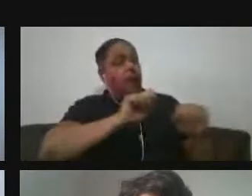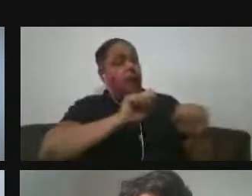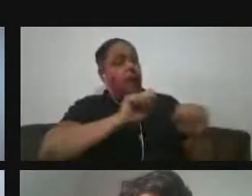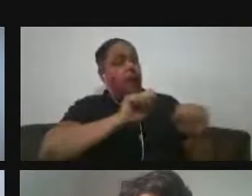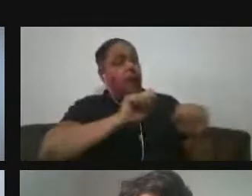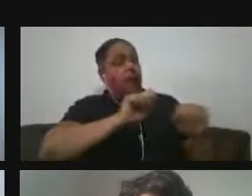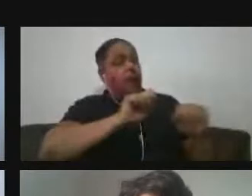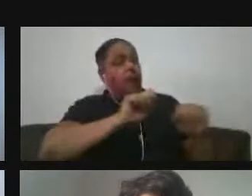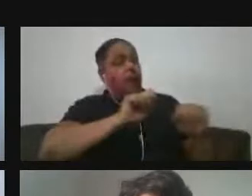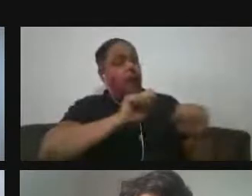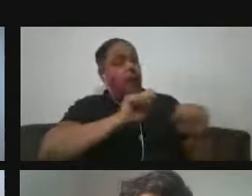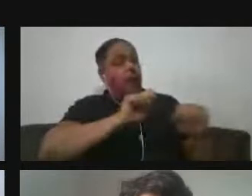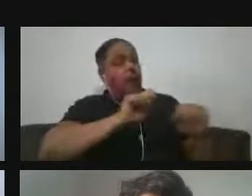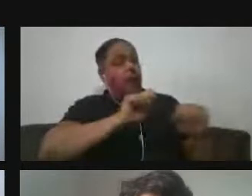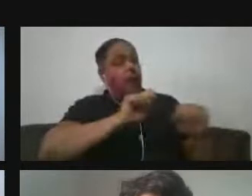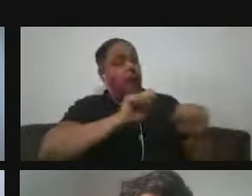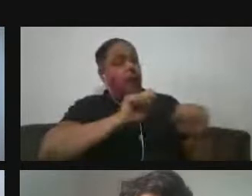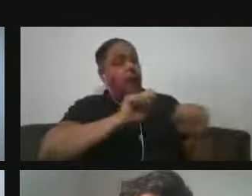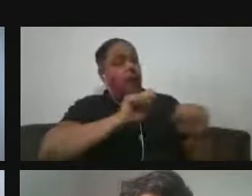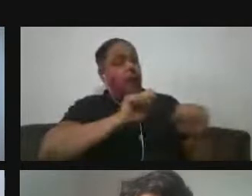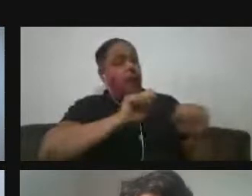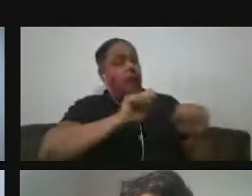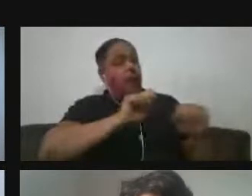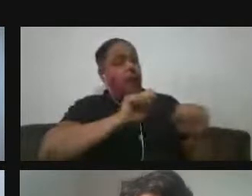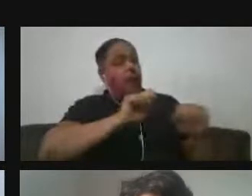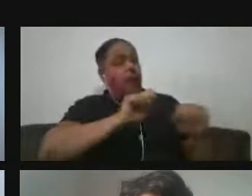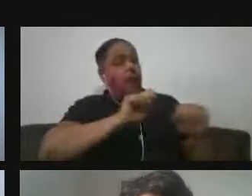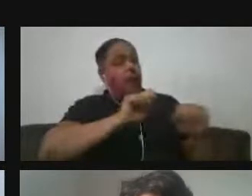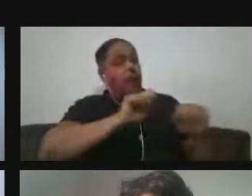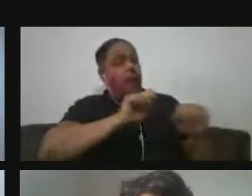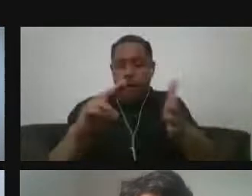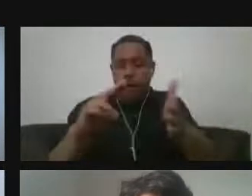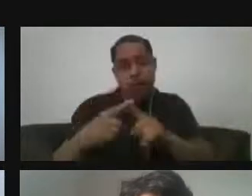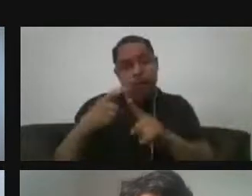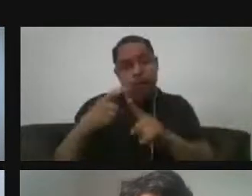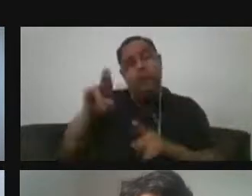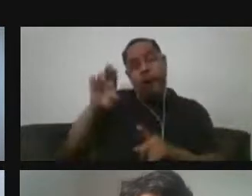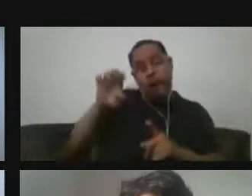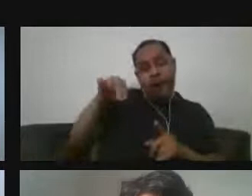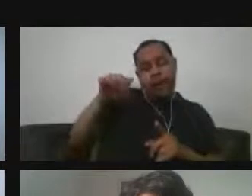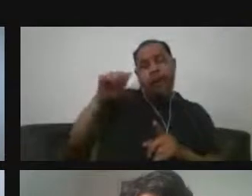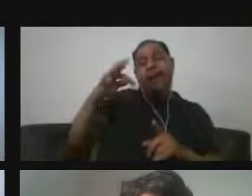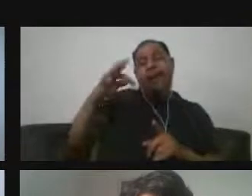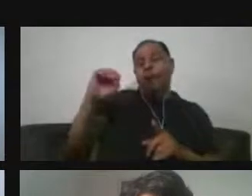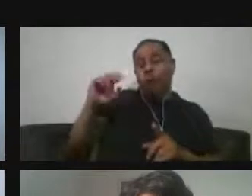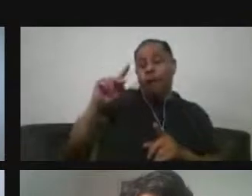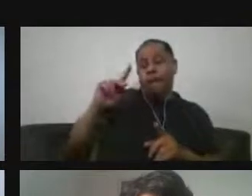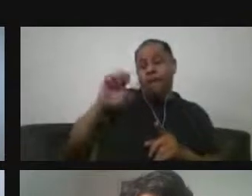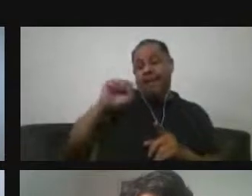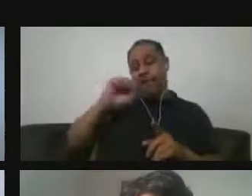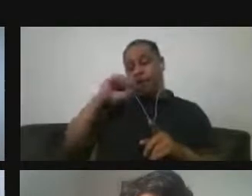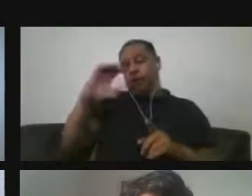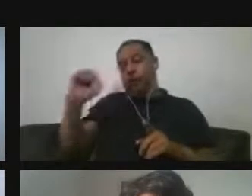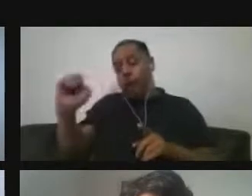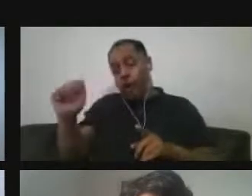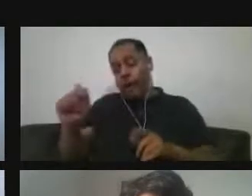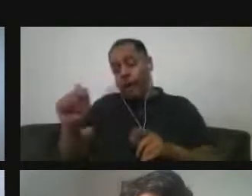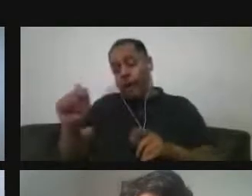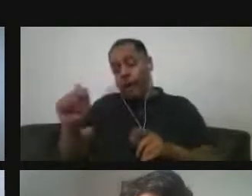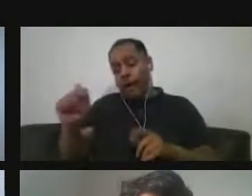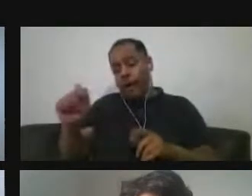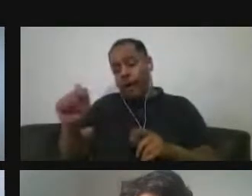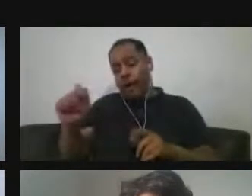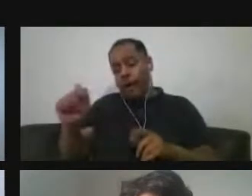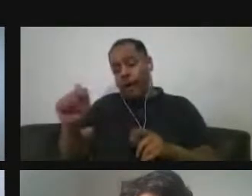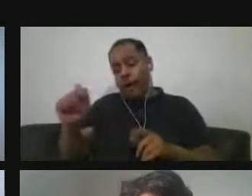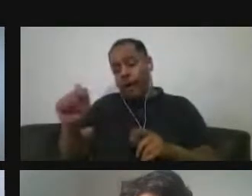Fernando Pessoa até faz críticas ao Nietzsche, mas não encontrado no seu acervo, né, na sua biblioteca, um livro específico do